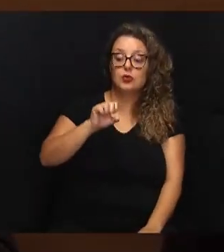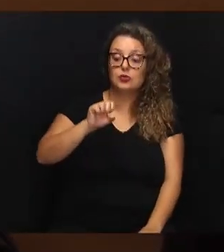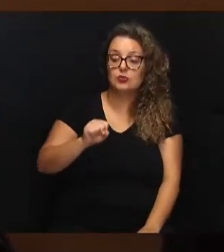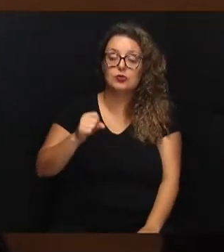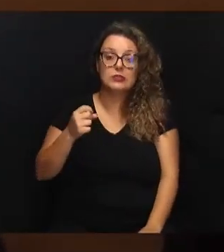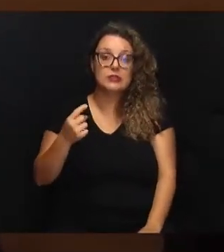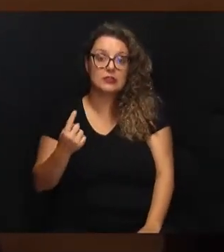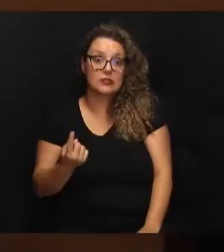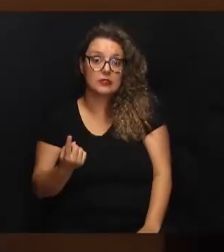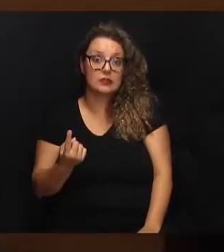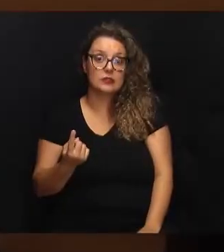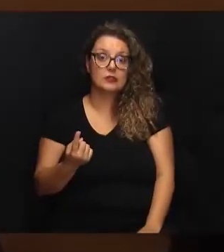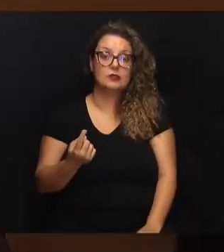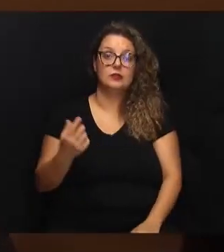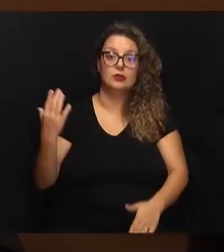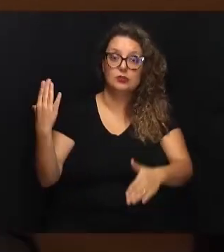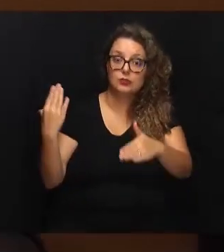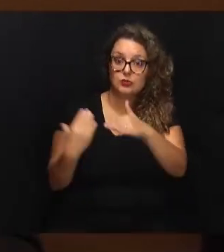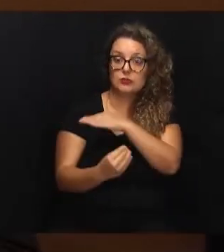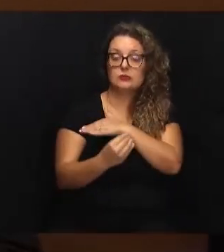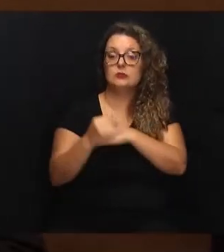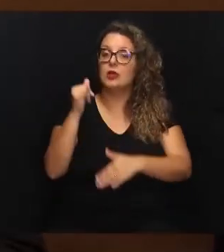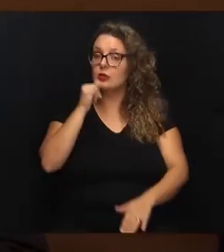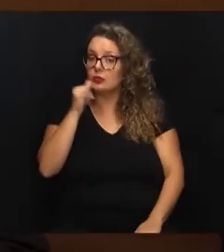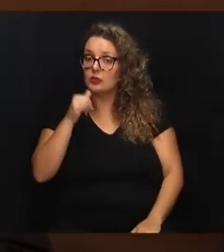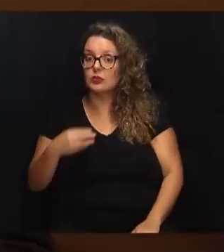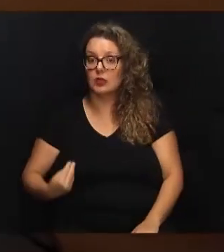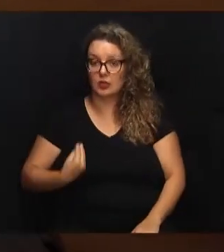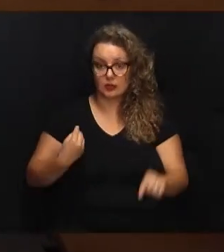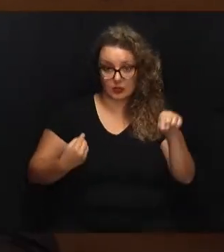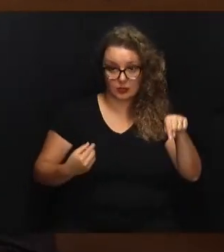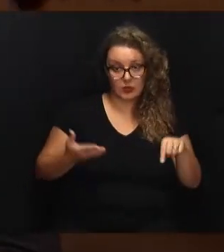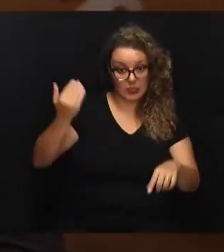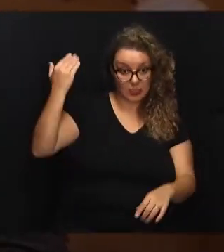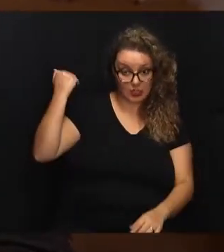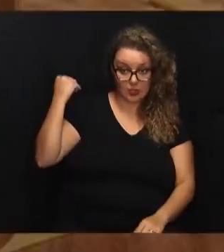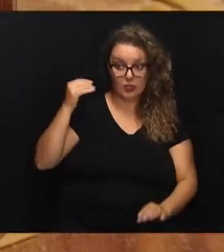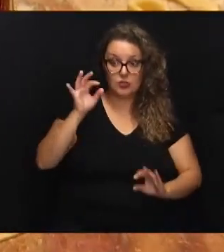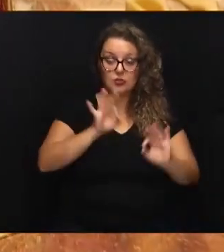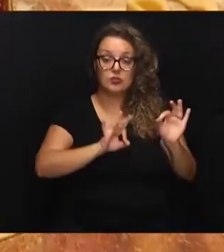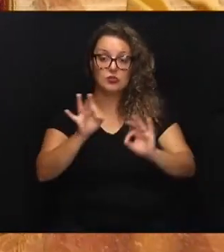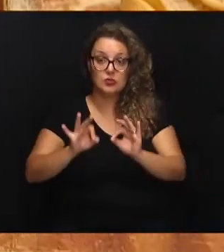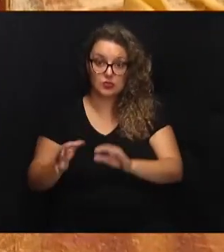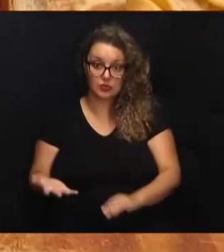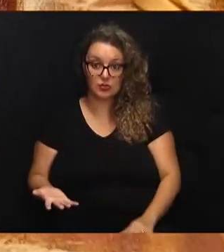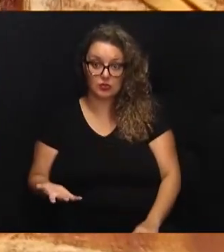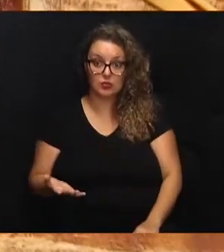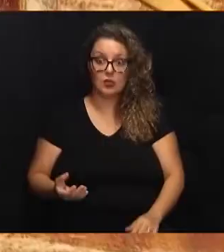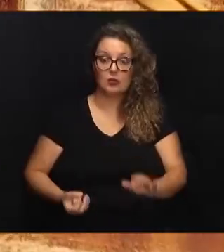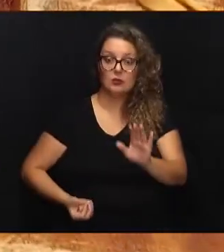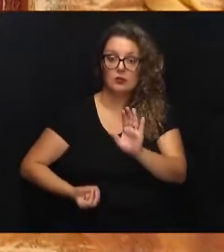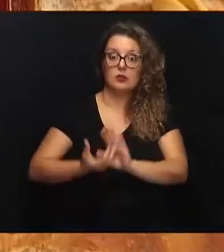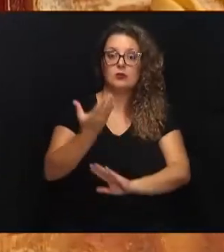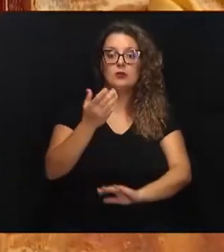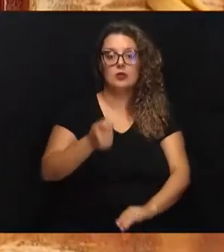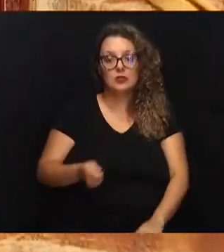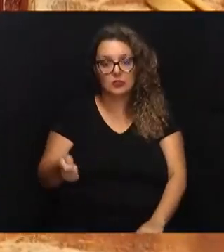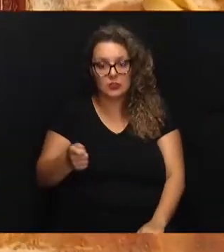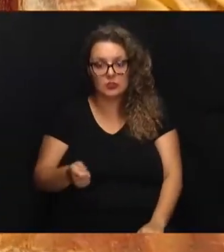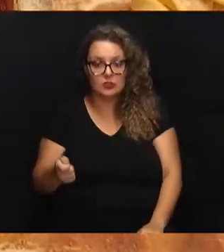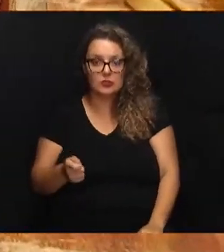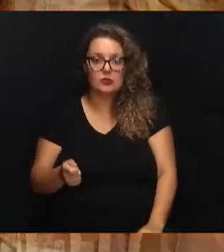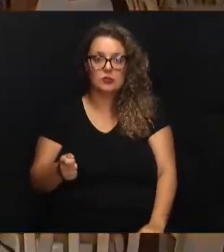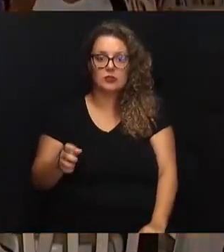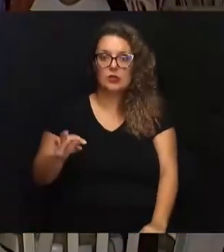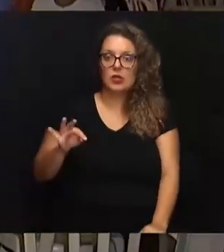1881, os imigrantes italianos que viviam aqui naquela época se organizaram e fundaram essa associação chamada